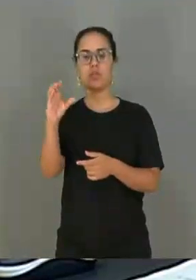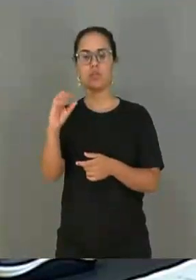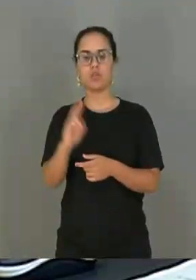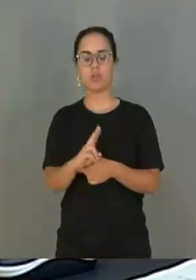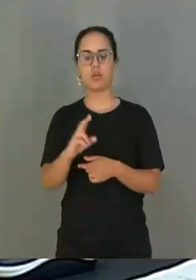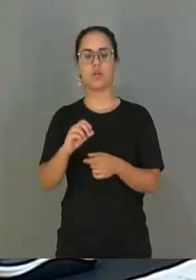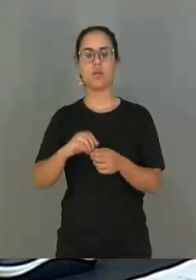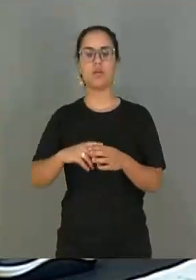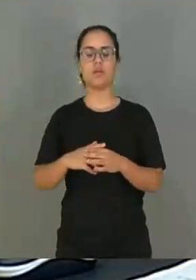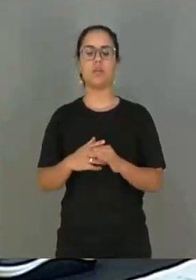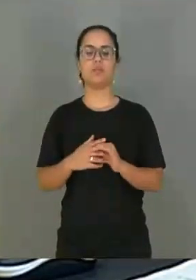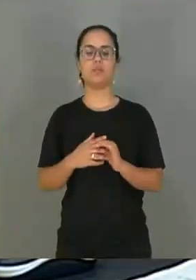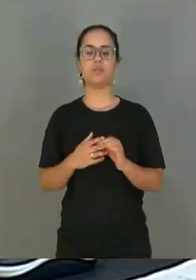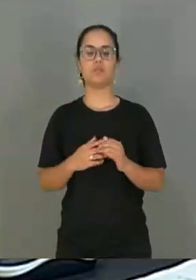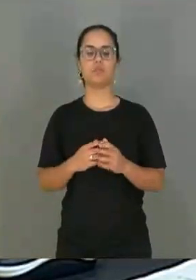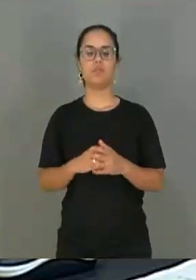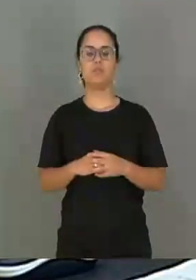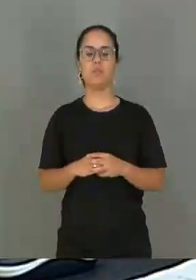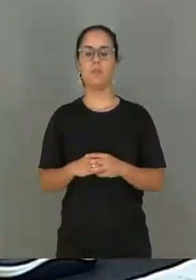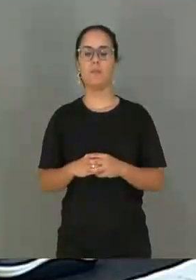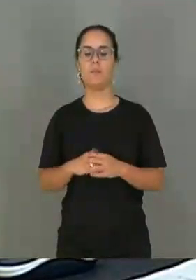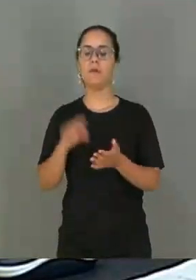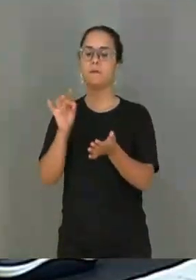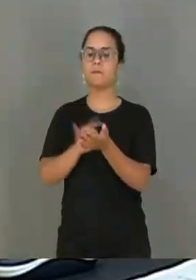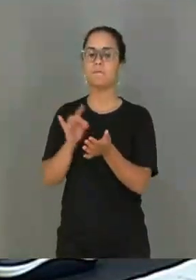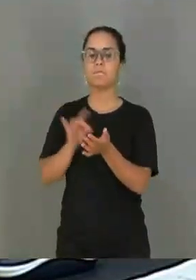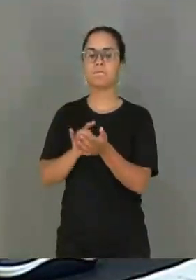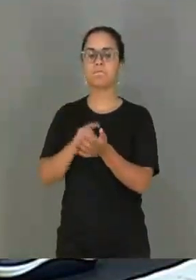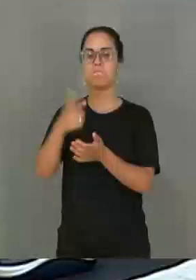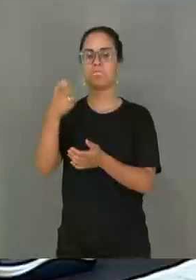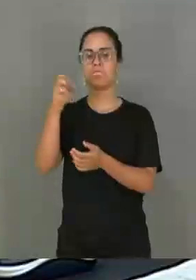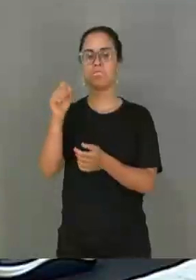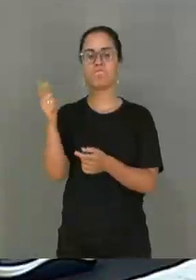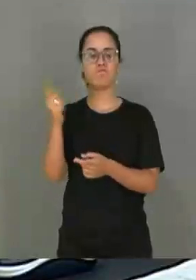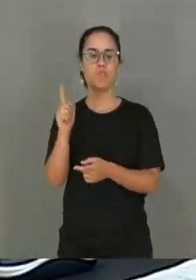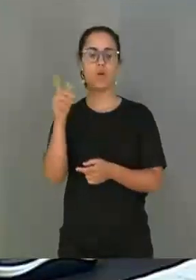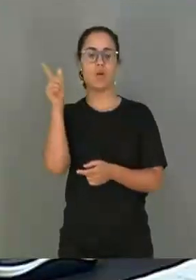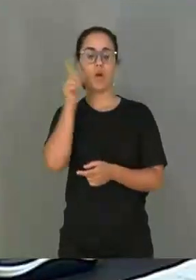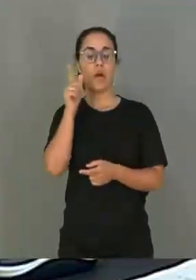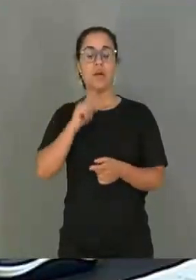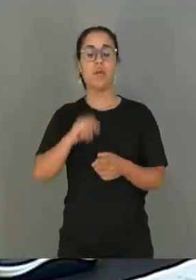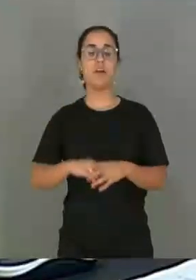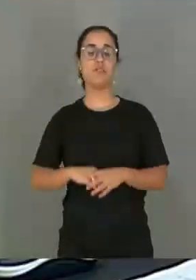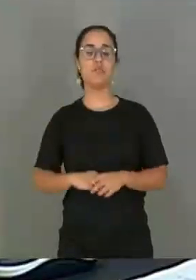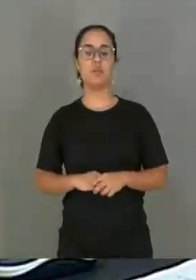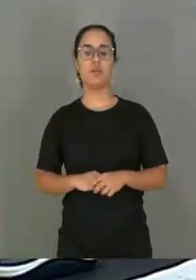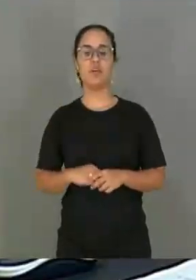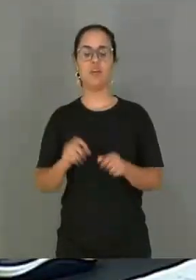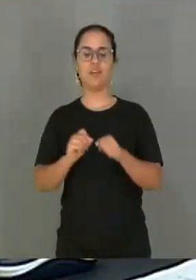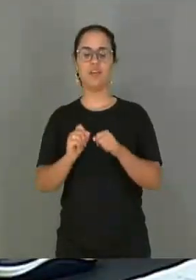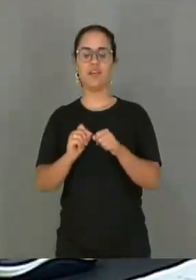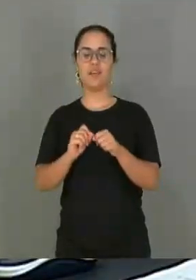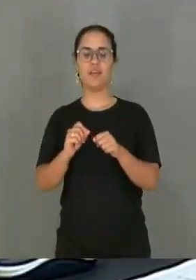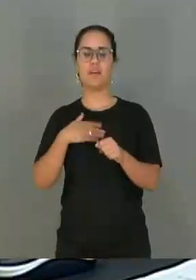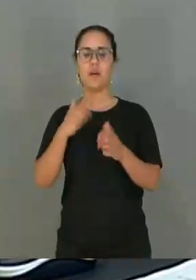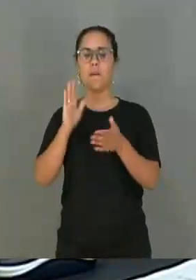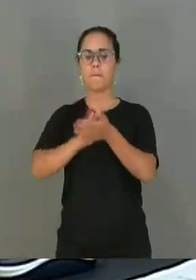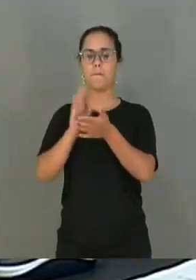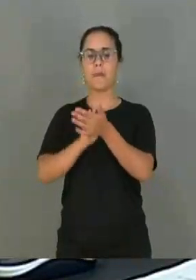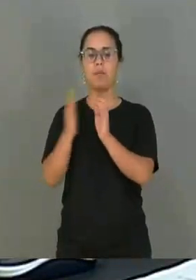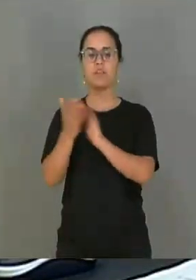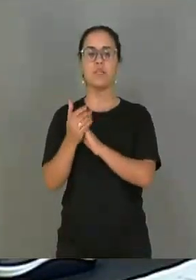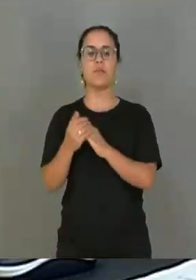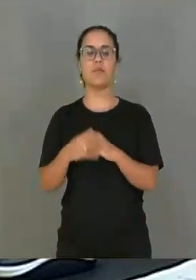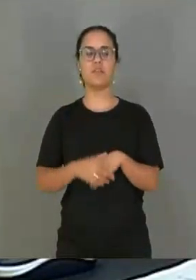TCU, né? E efetivamente, há 15 dias atrás, nós não conseguimos na Comissão de Transparência. Então fica de parabéns